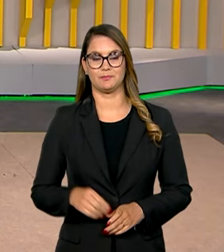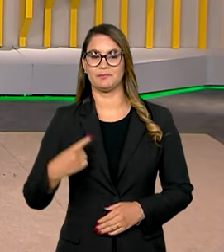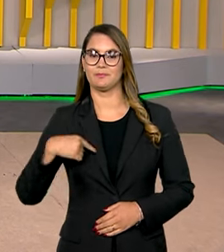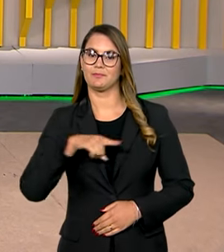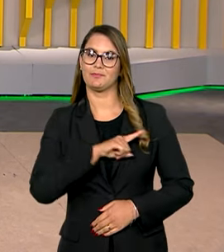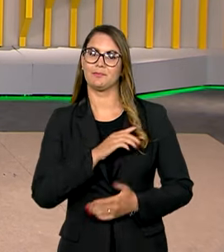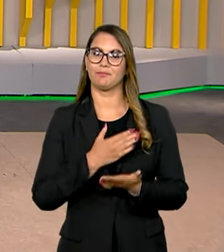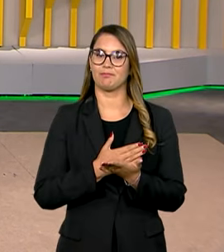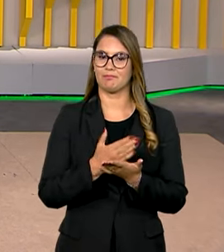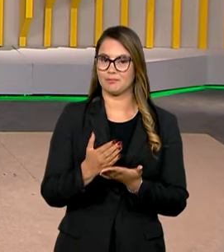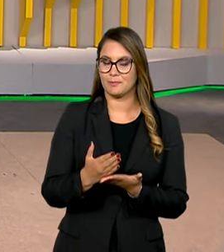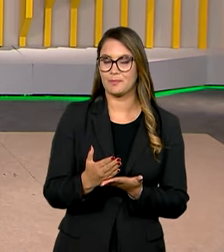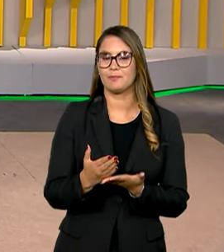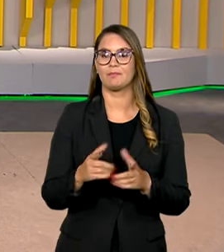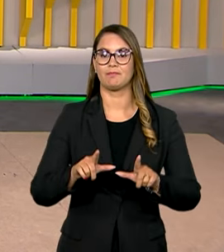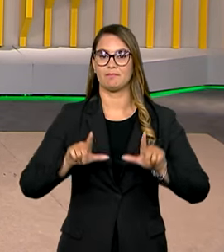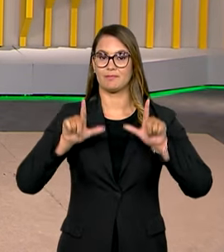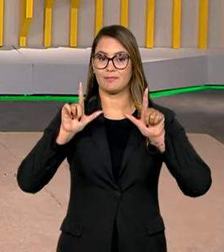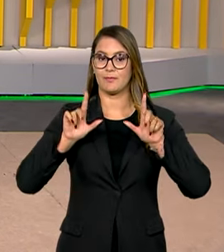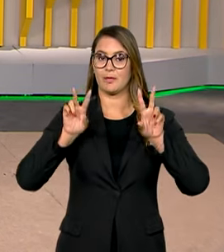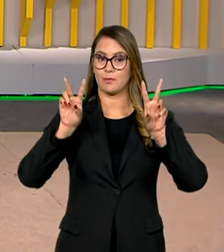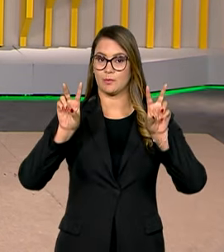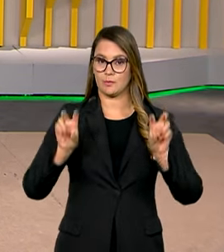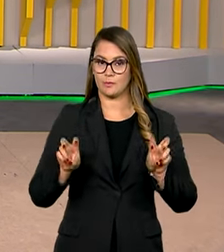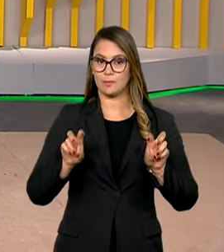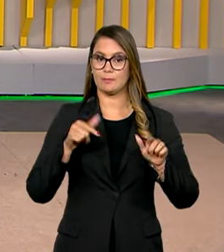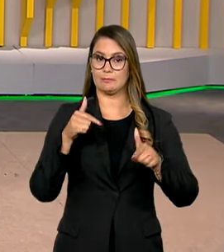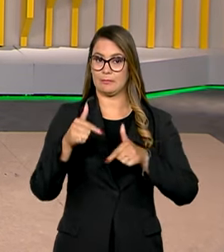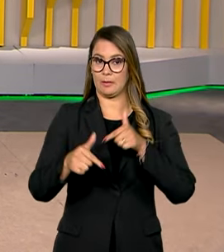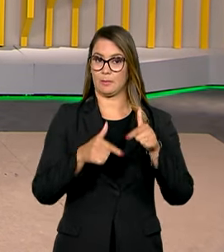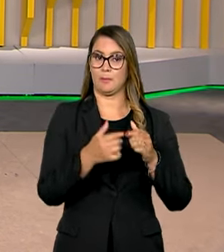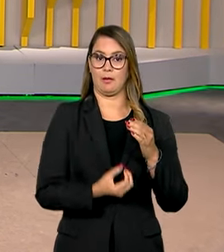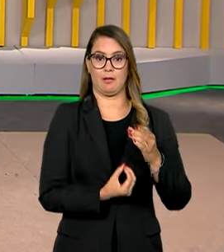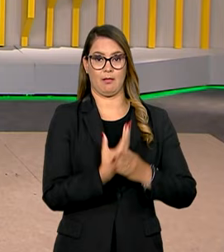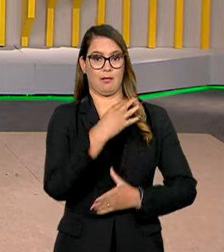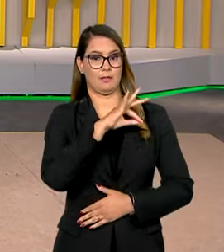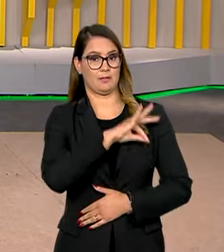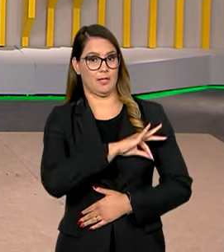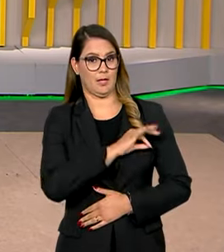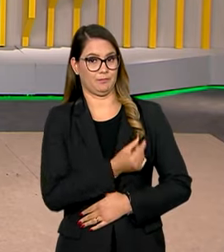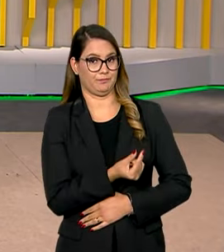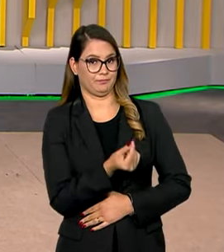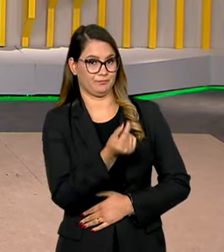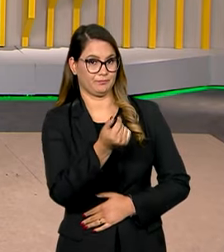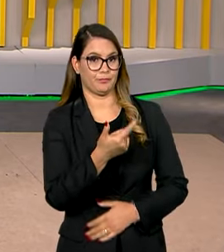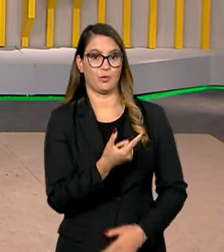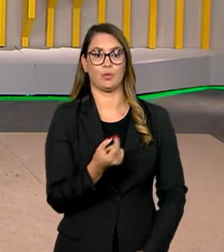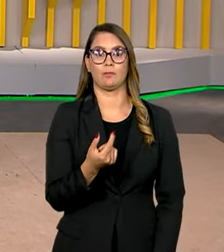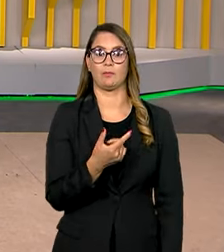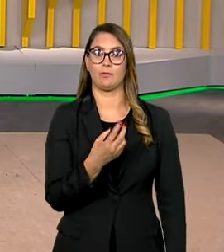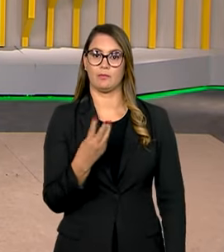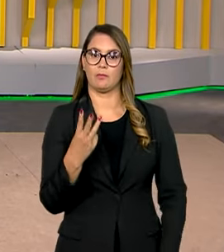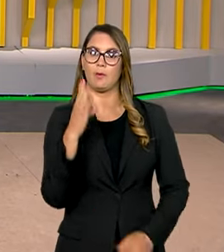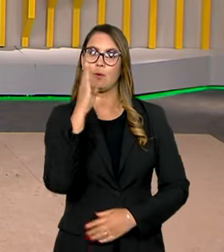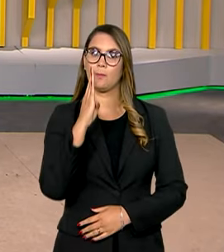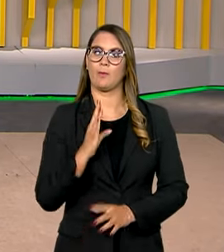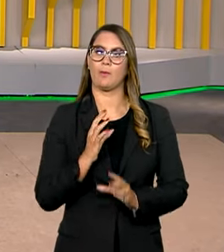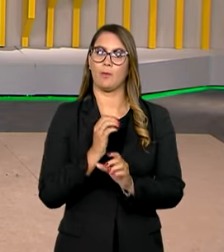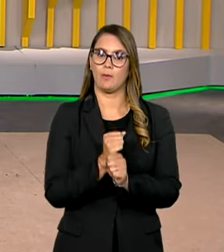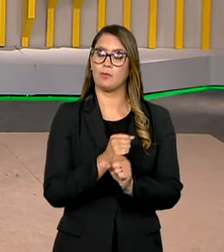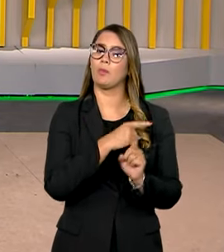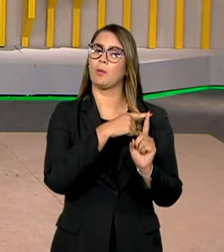A gente começa essa edição falando sobre emprego e geração de renda. Em 2023, o Brasil acumula um